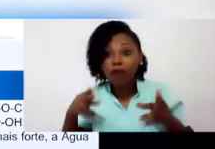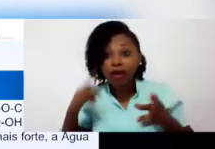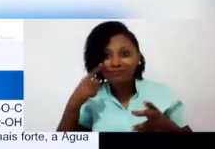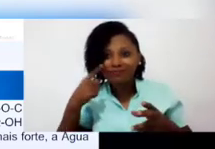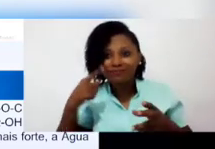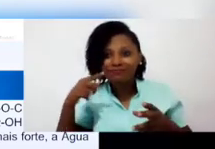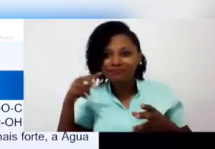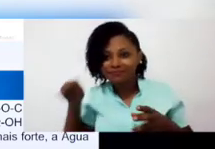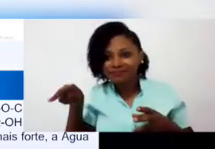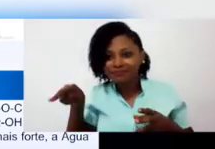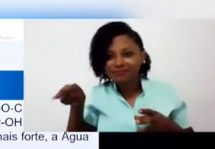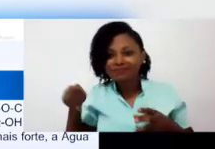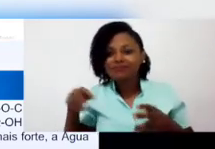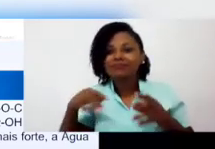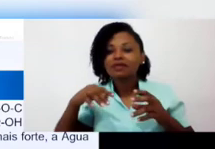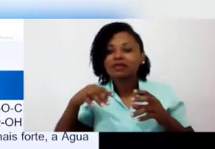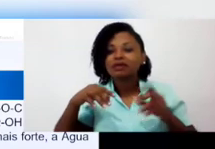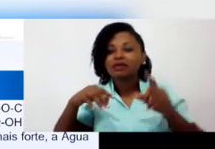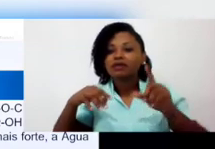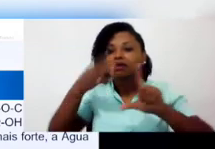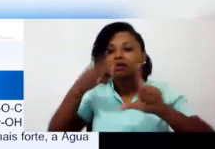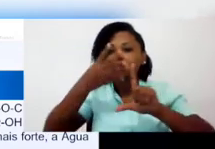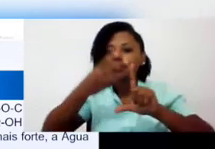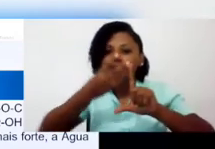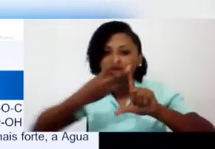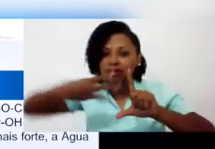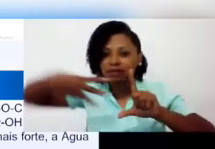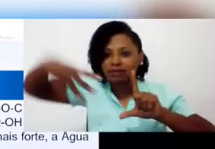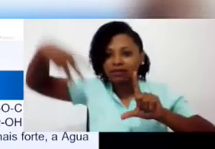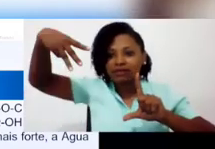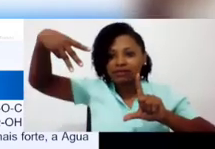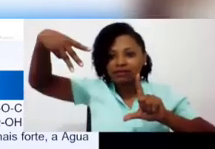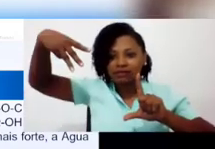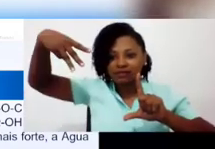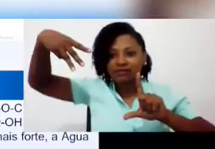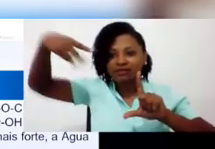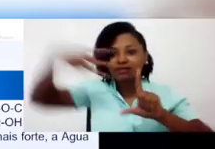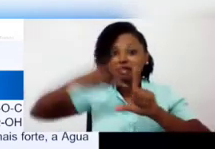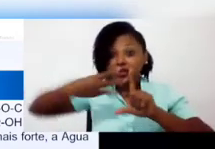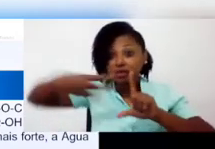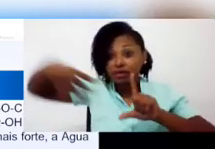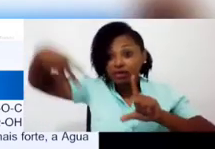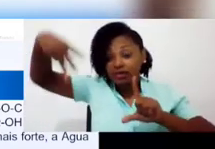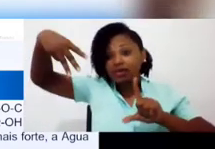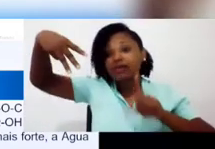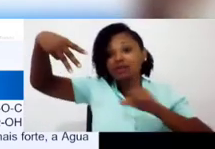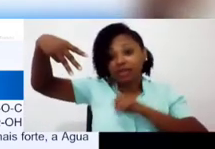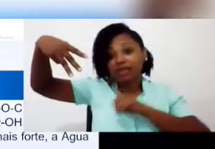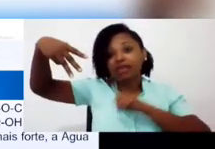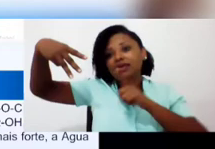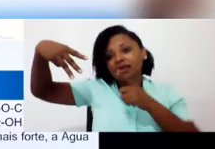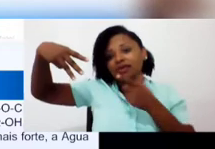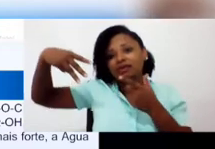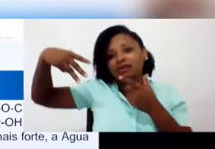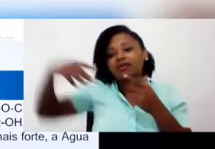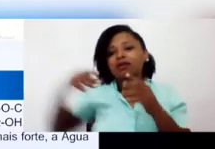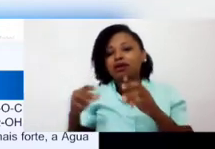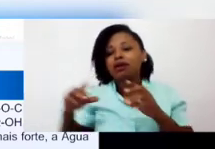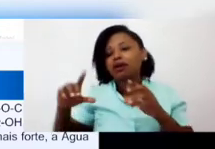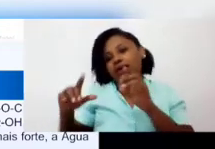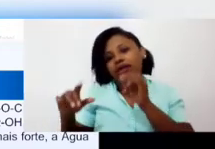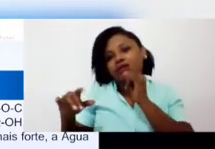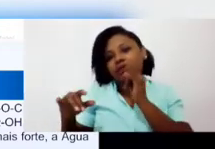Aqui, olha, em relação a esse gráfico, né? Aqui diz o seguinte, o gráfico abaixo mostra as forças